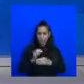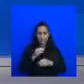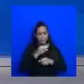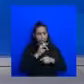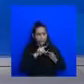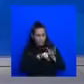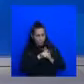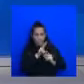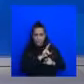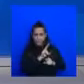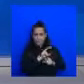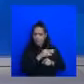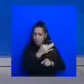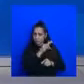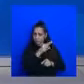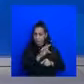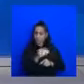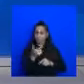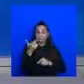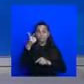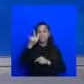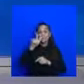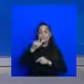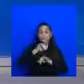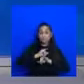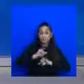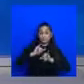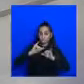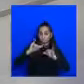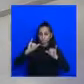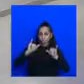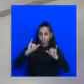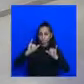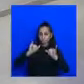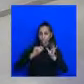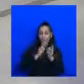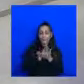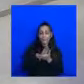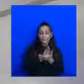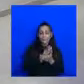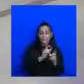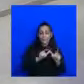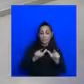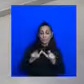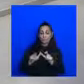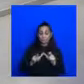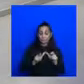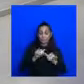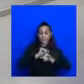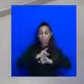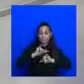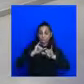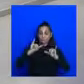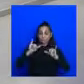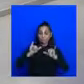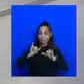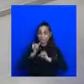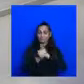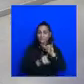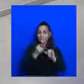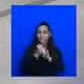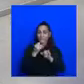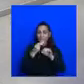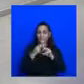auditoras populares. E logo após o resultado, logo após a apuração, melhor dizendo, todos os resultados serão publicados